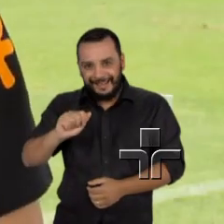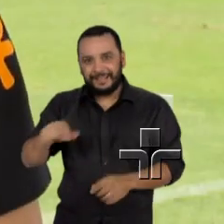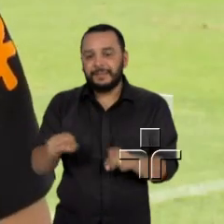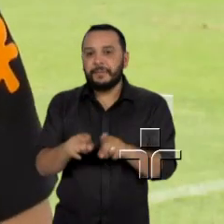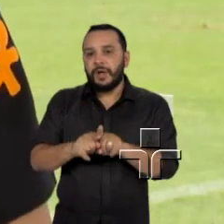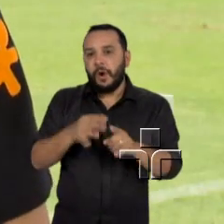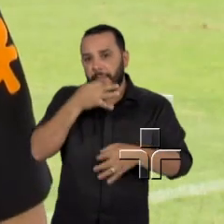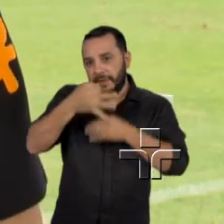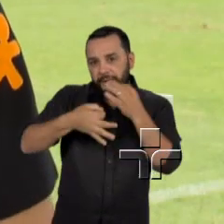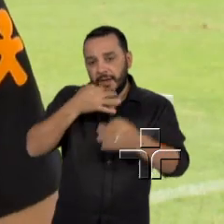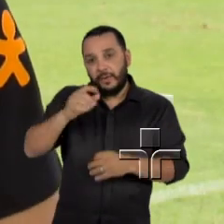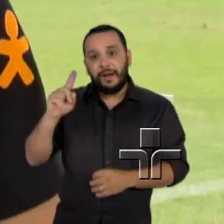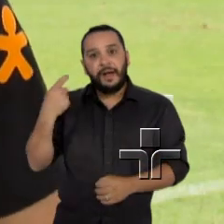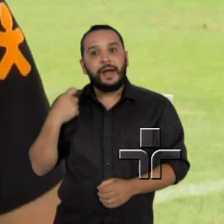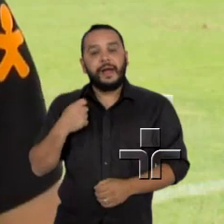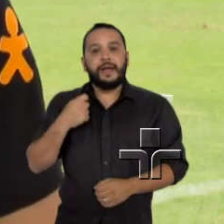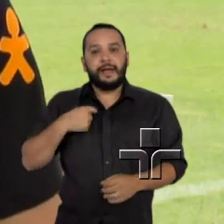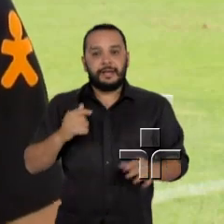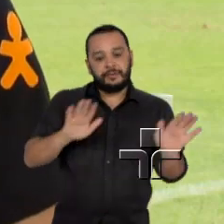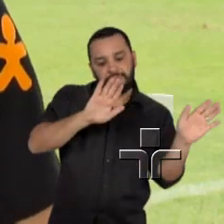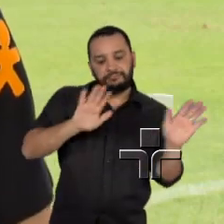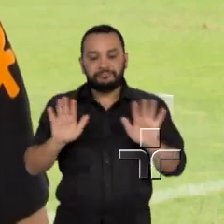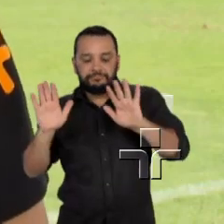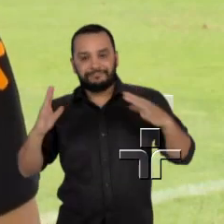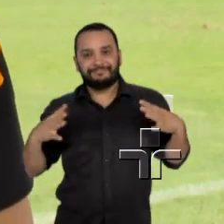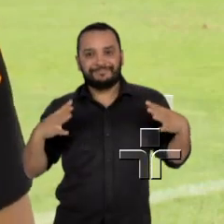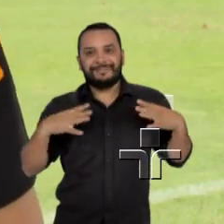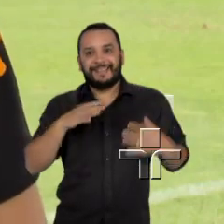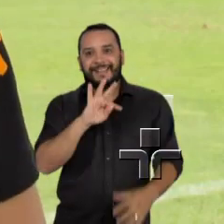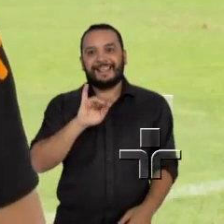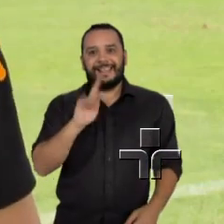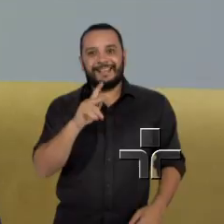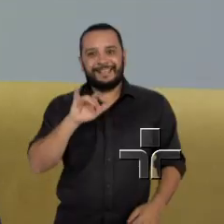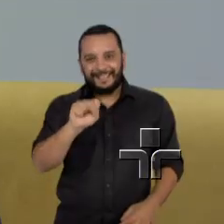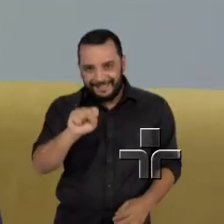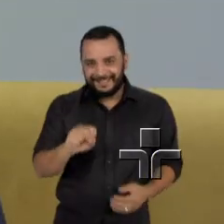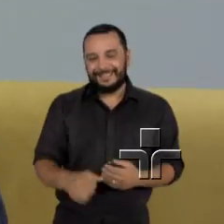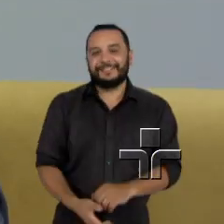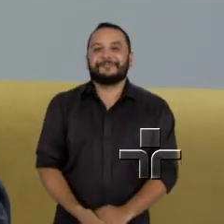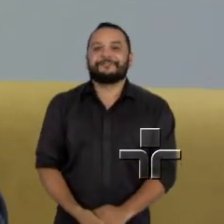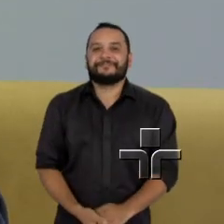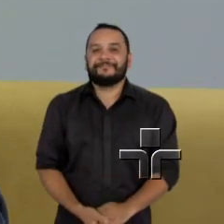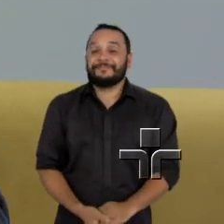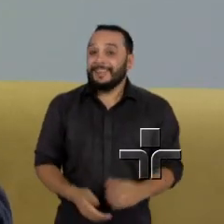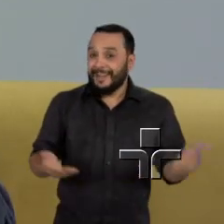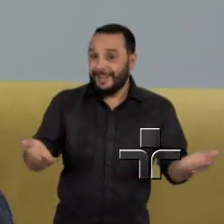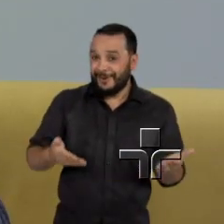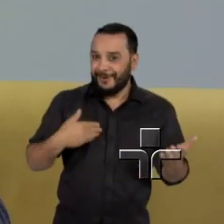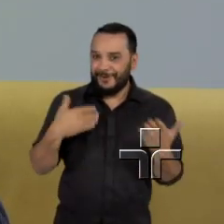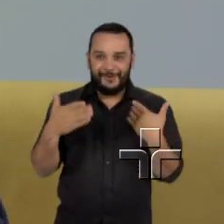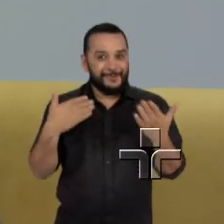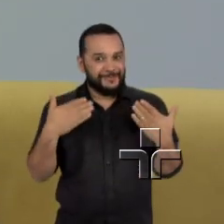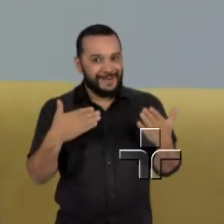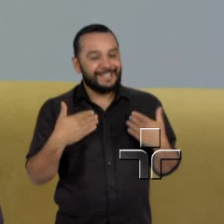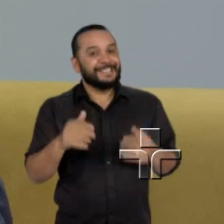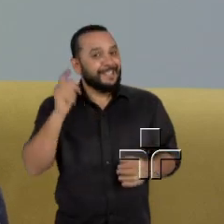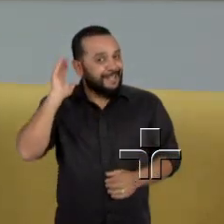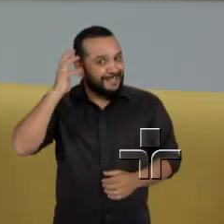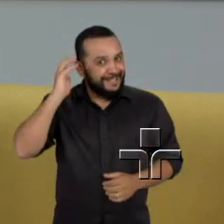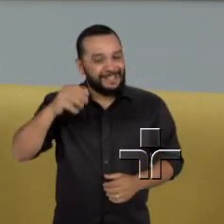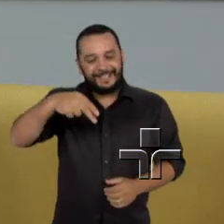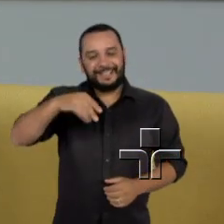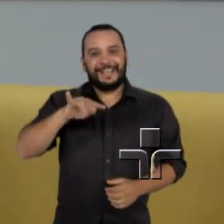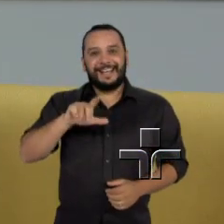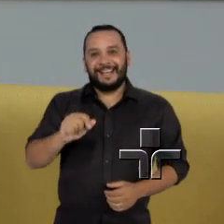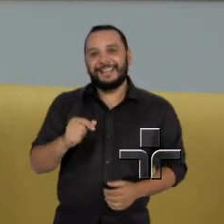comentários com a ex-goleira da seleção feminina, Thaís Picard. Agora a gente conversa com ela, a radialista Natália Lara,